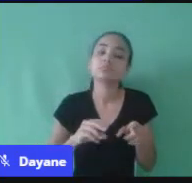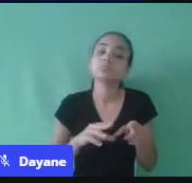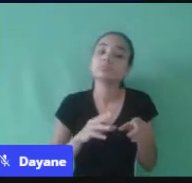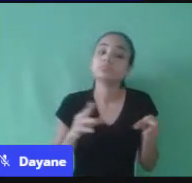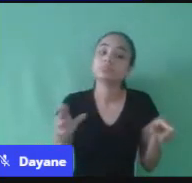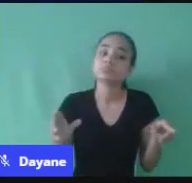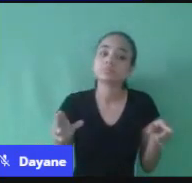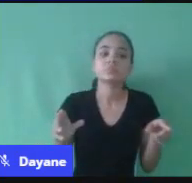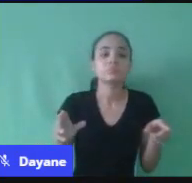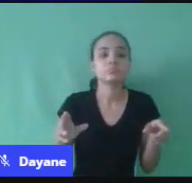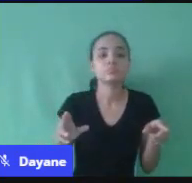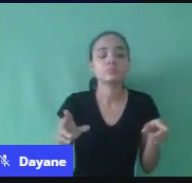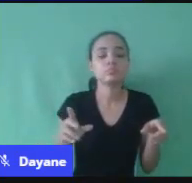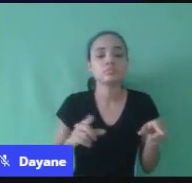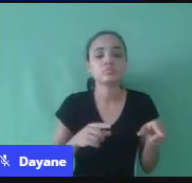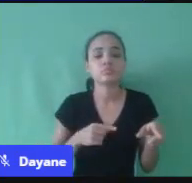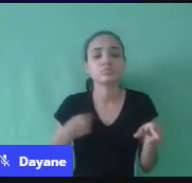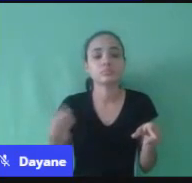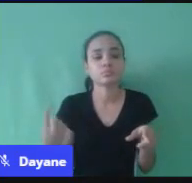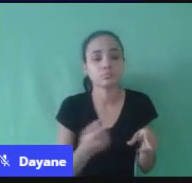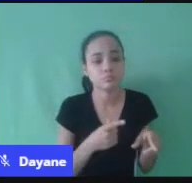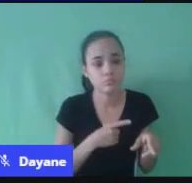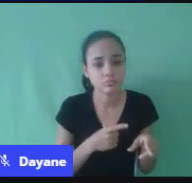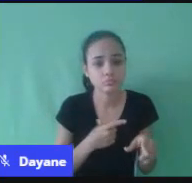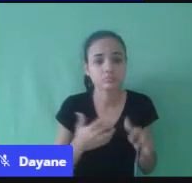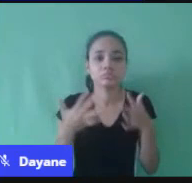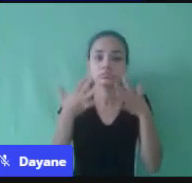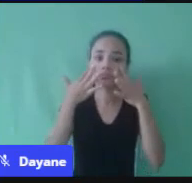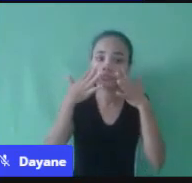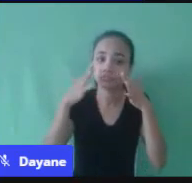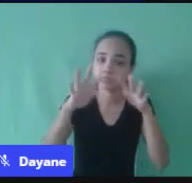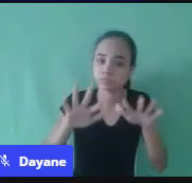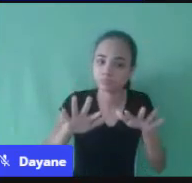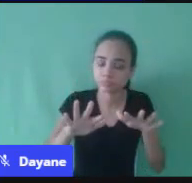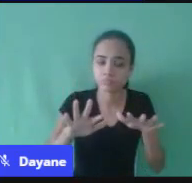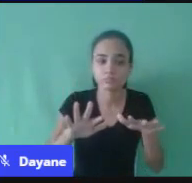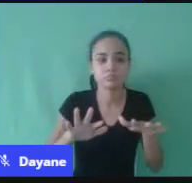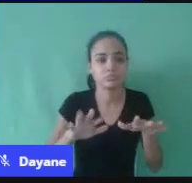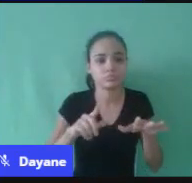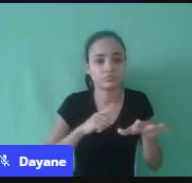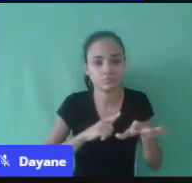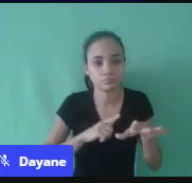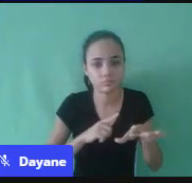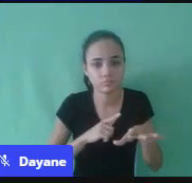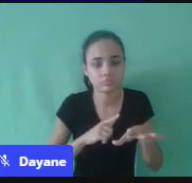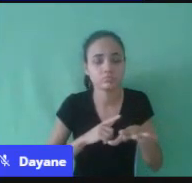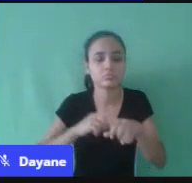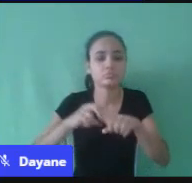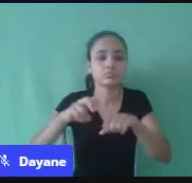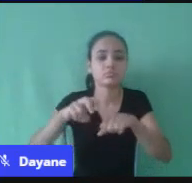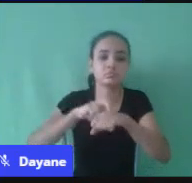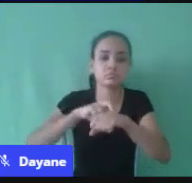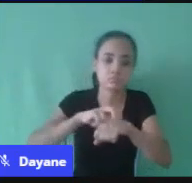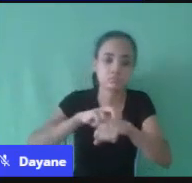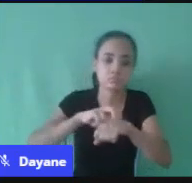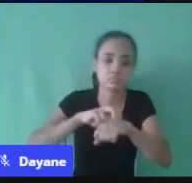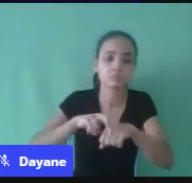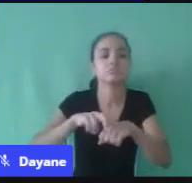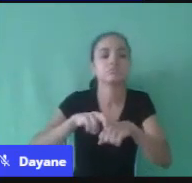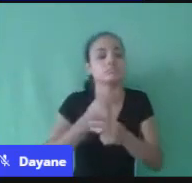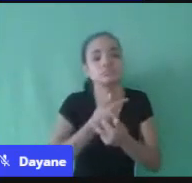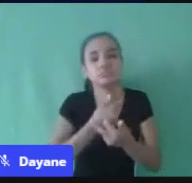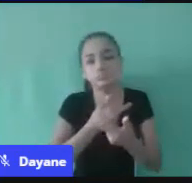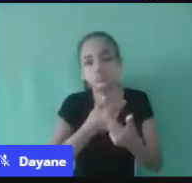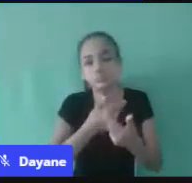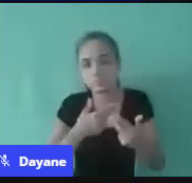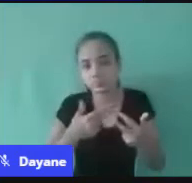questão natural, né? Nós somos bem arborizados, nós temos muitas áreas verdes, né, que estão sendo